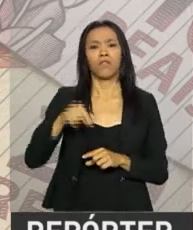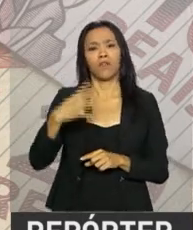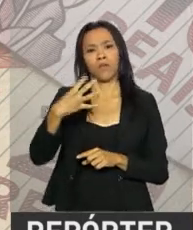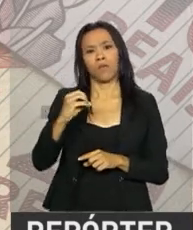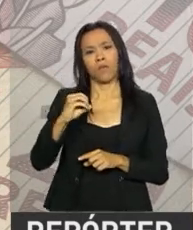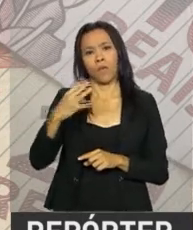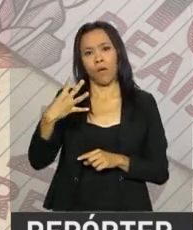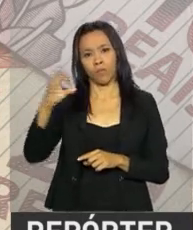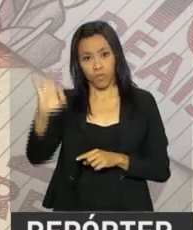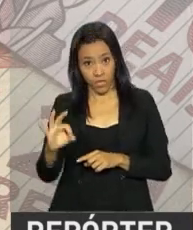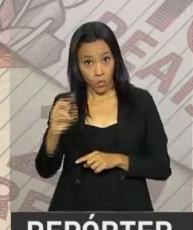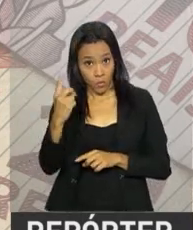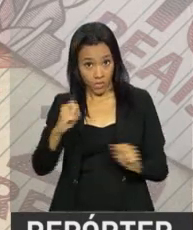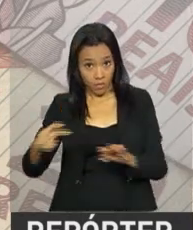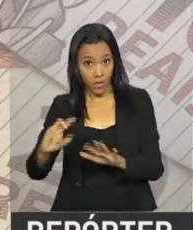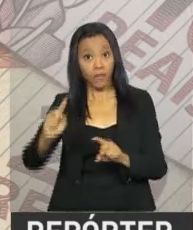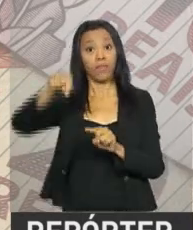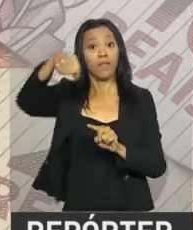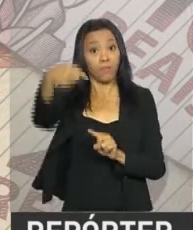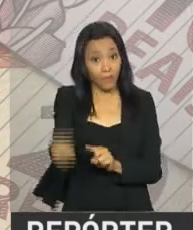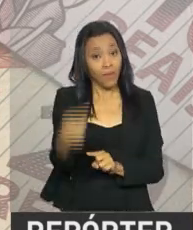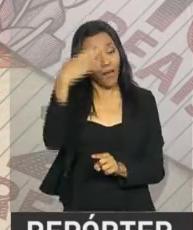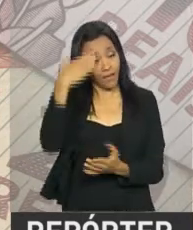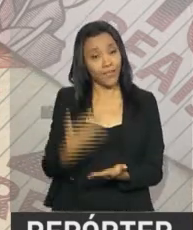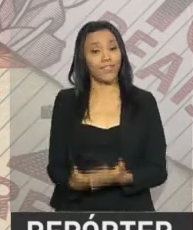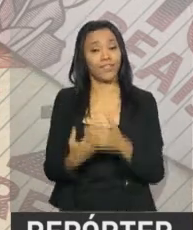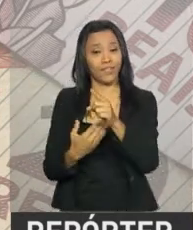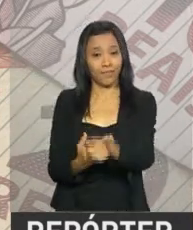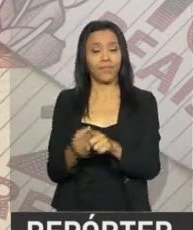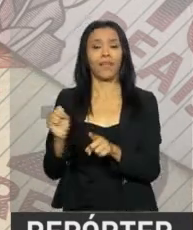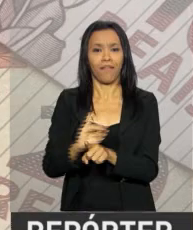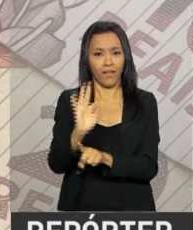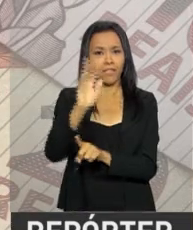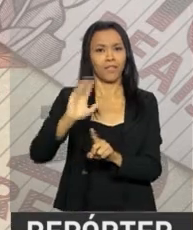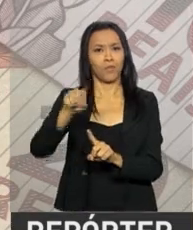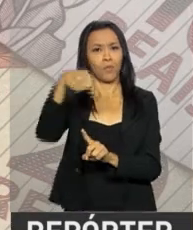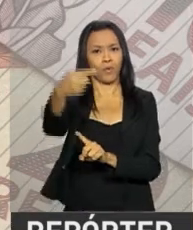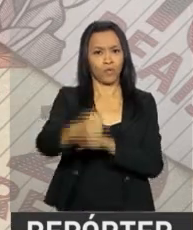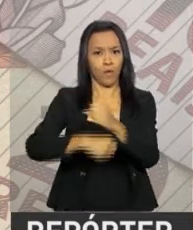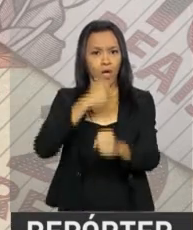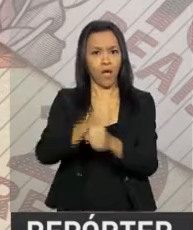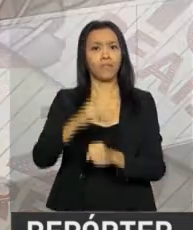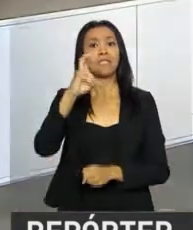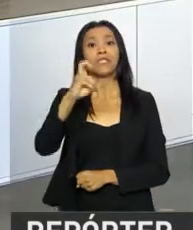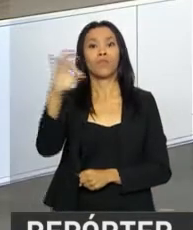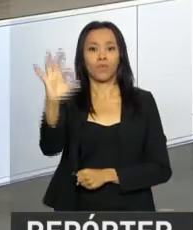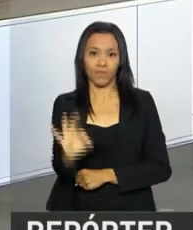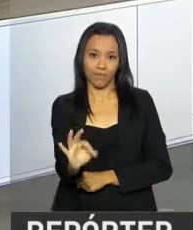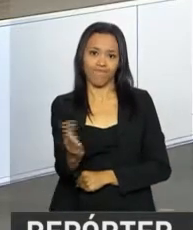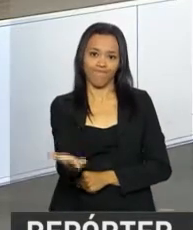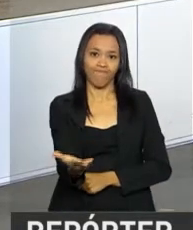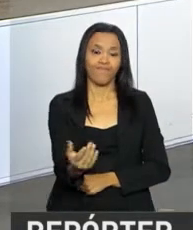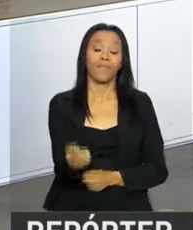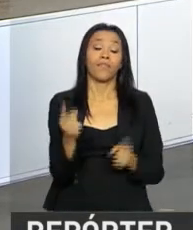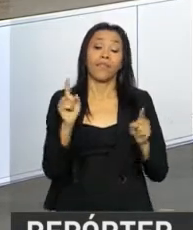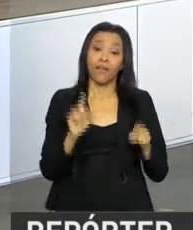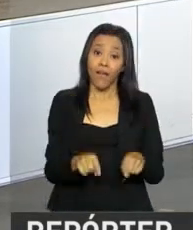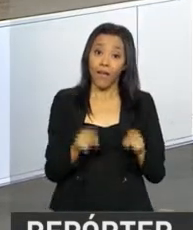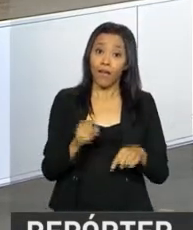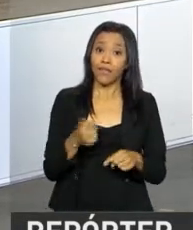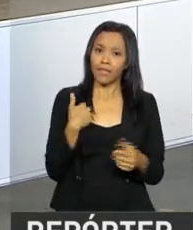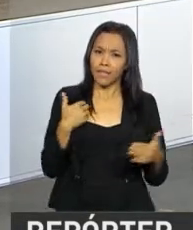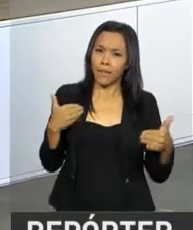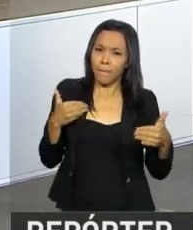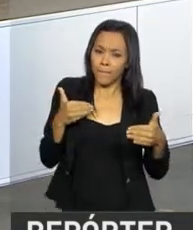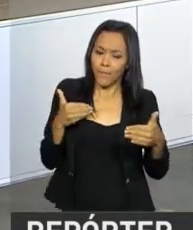por cento há uma semana e agora os analistas acreditam que a inflação no ano que vem fique em 5% portanto a previsão está